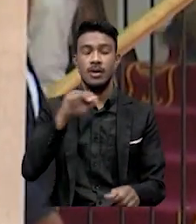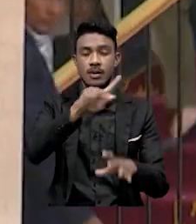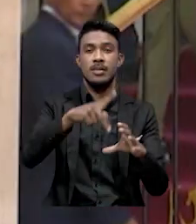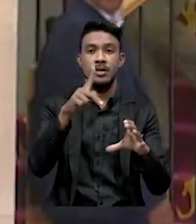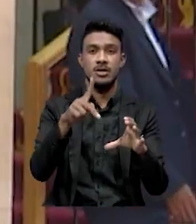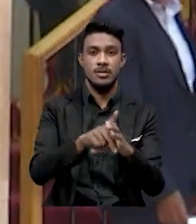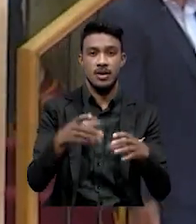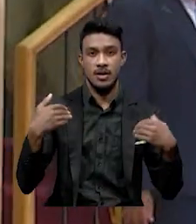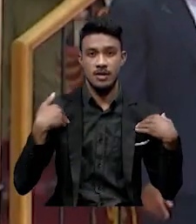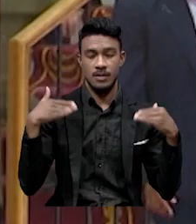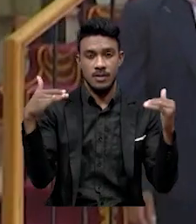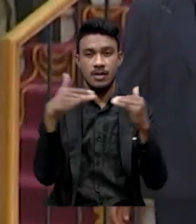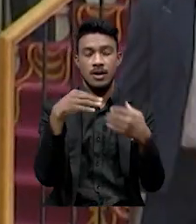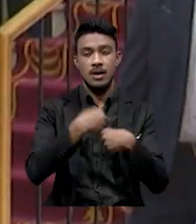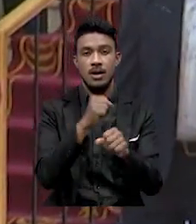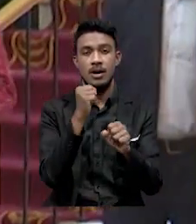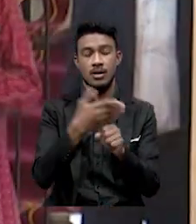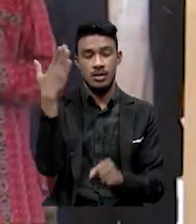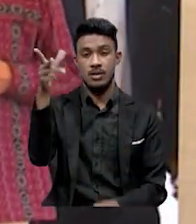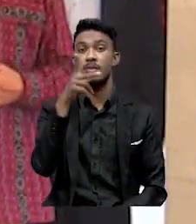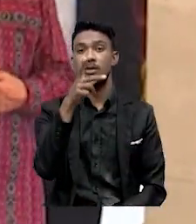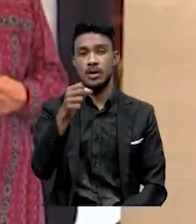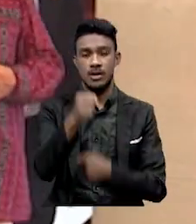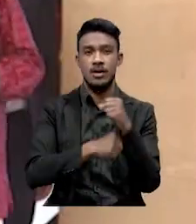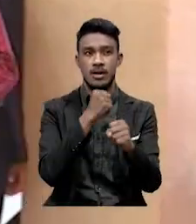em Cimeira Digital na Bessinhalau e Portugal, e a